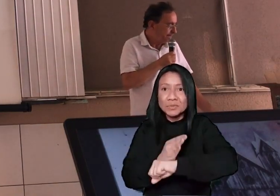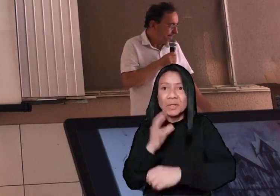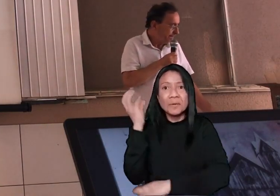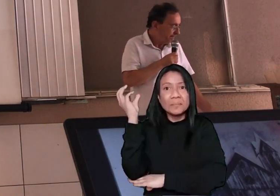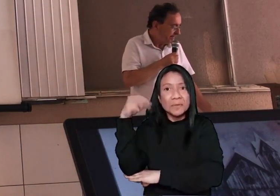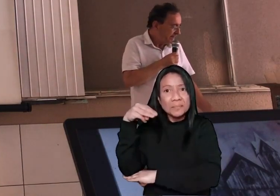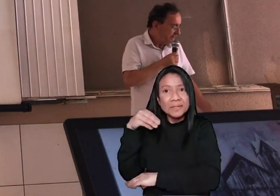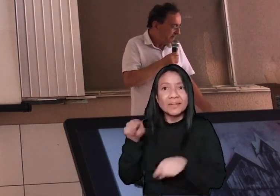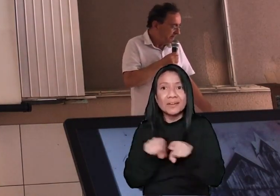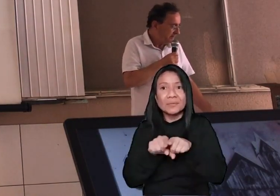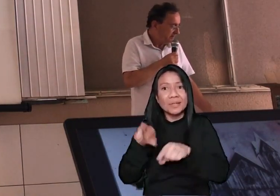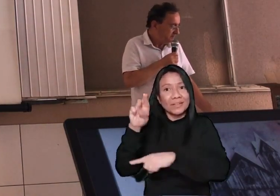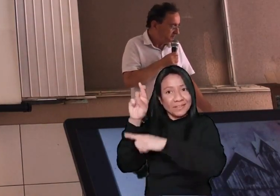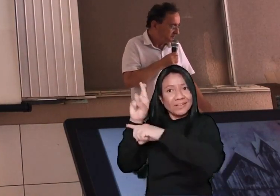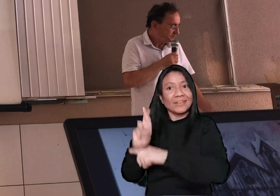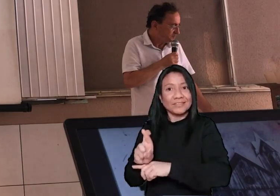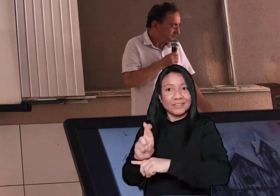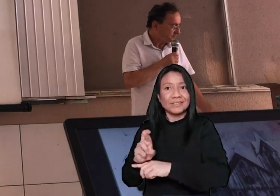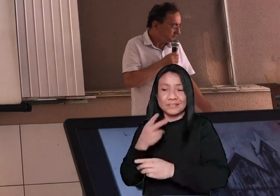tá?